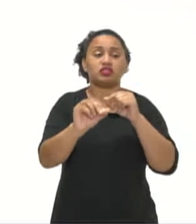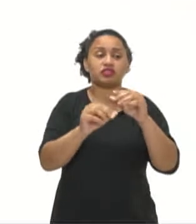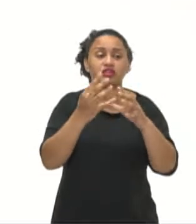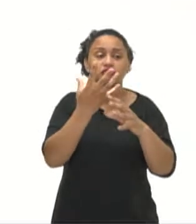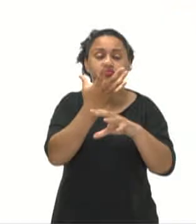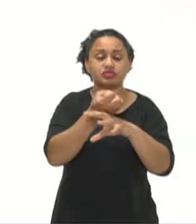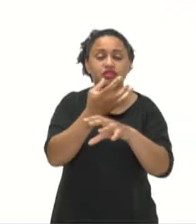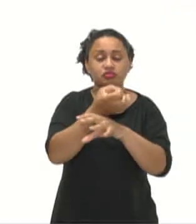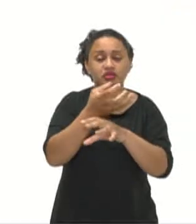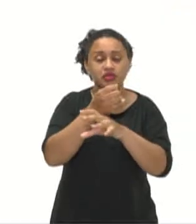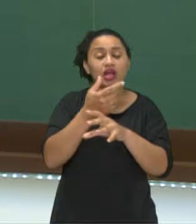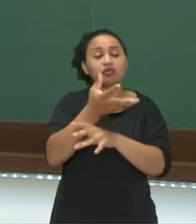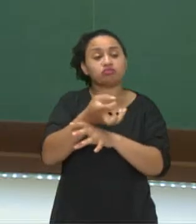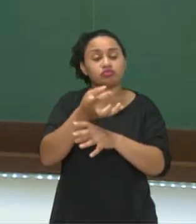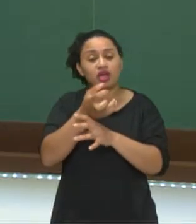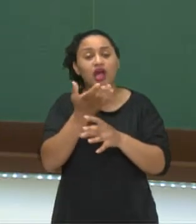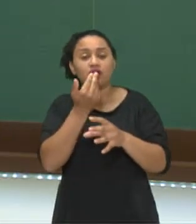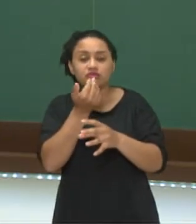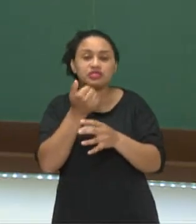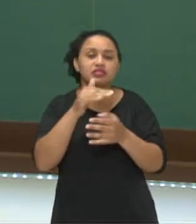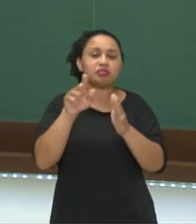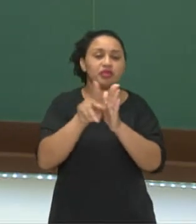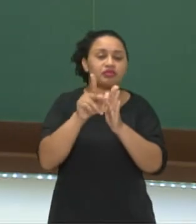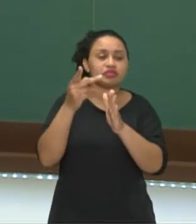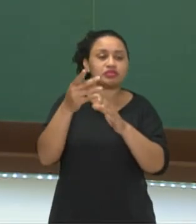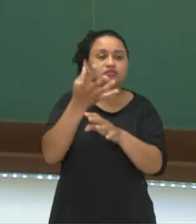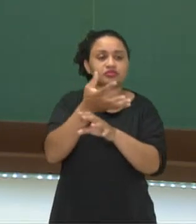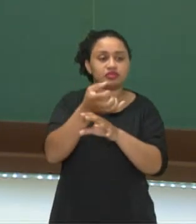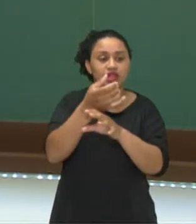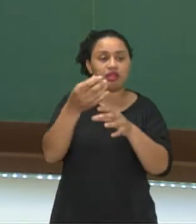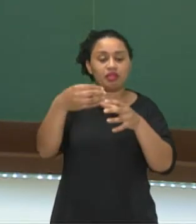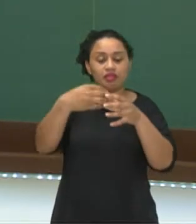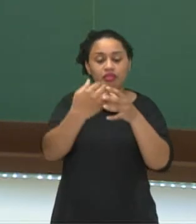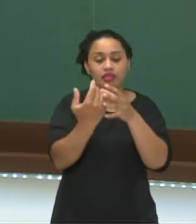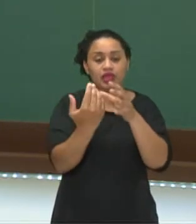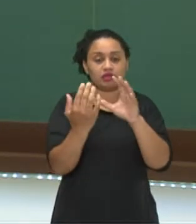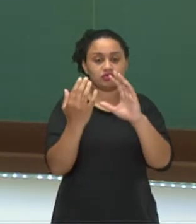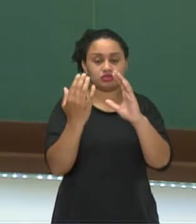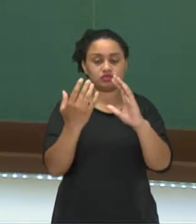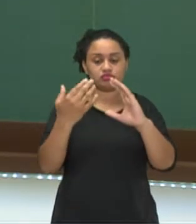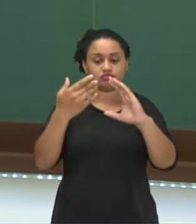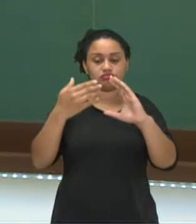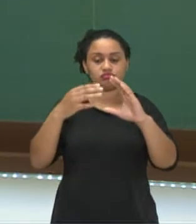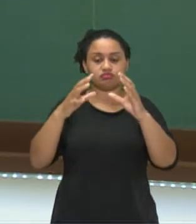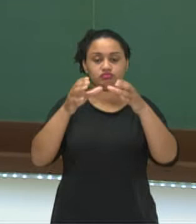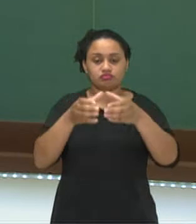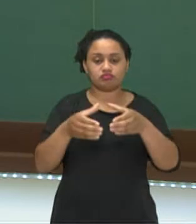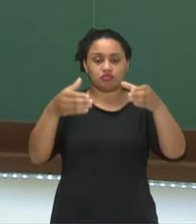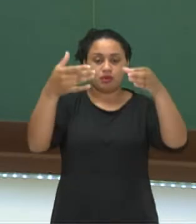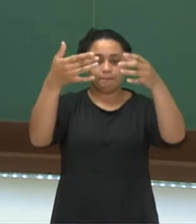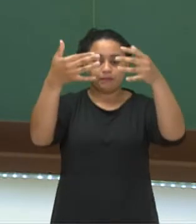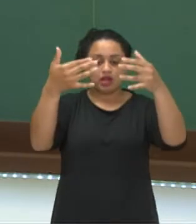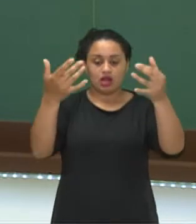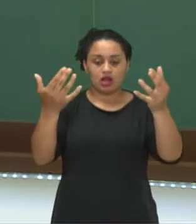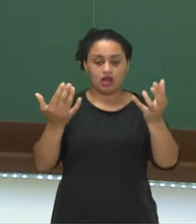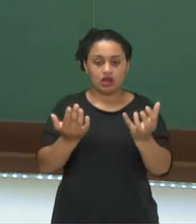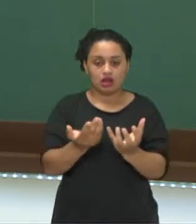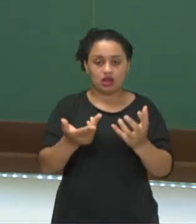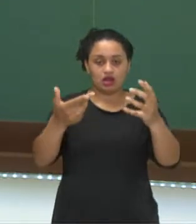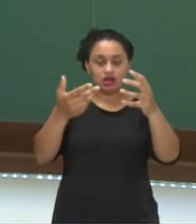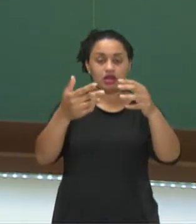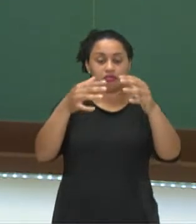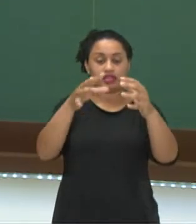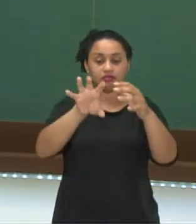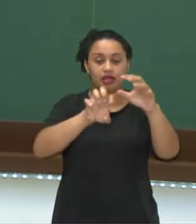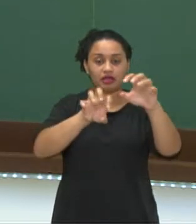alimento. Então, o flagelo ele está voltado para a parte interna da célula, faz o batimento desses flagelos e recolhe os nutrientes